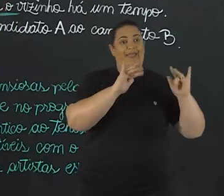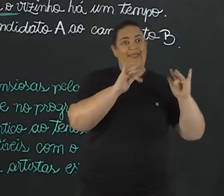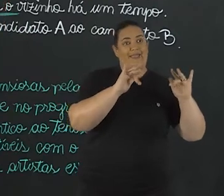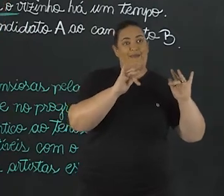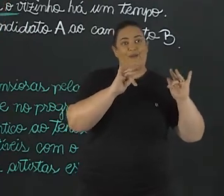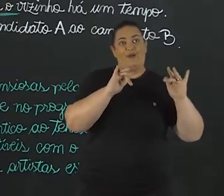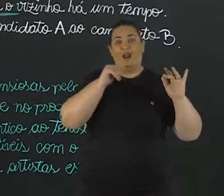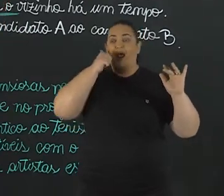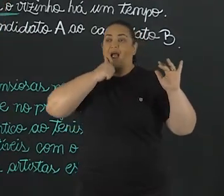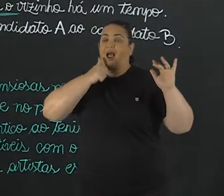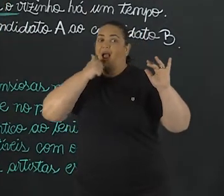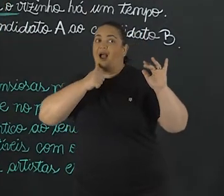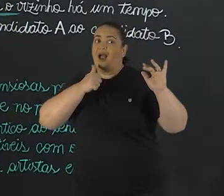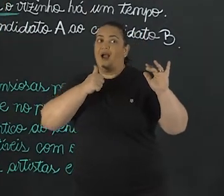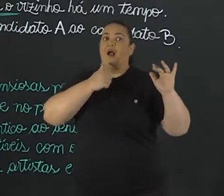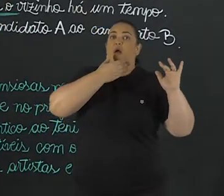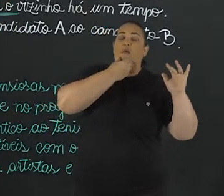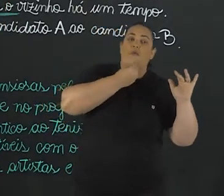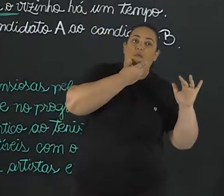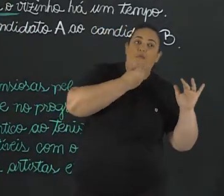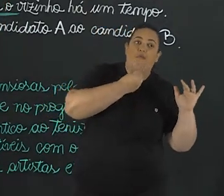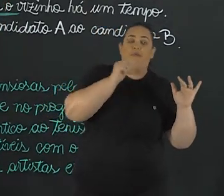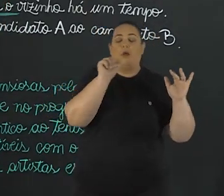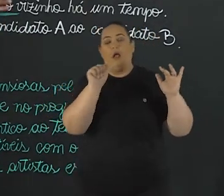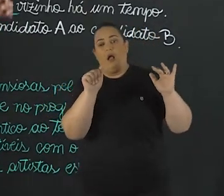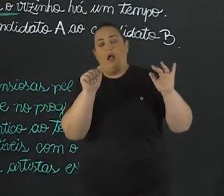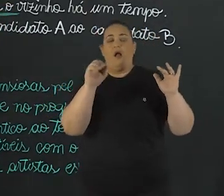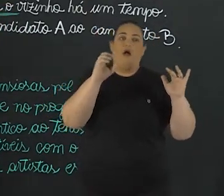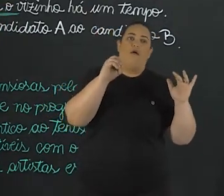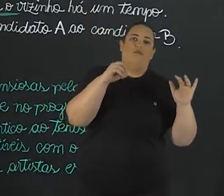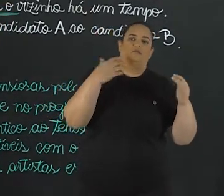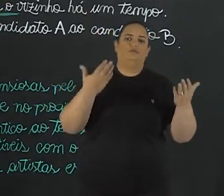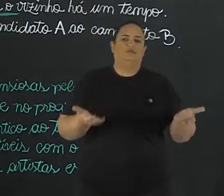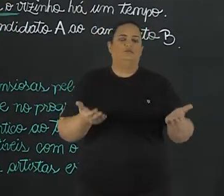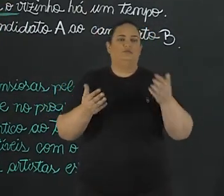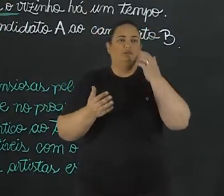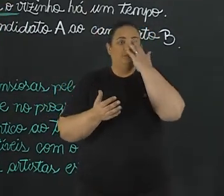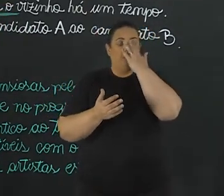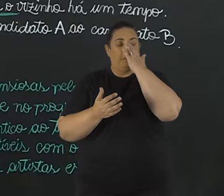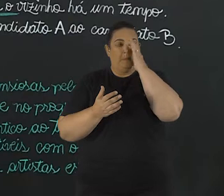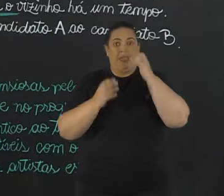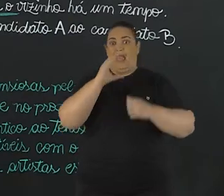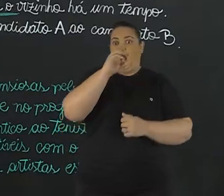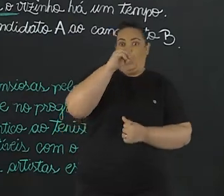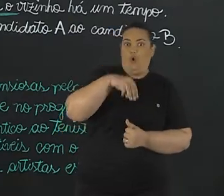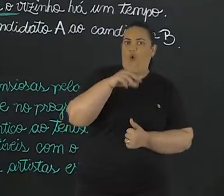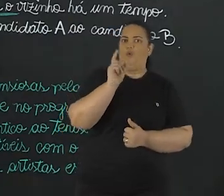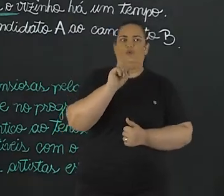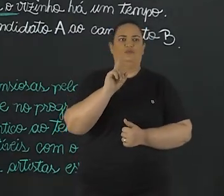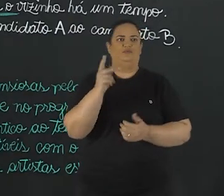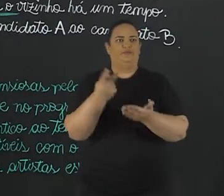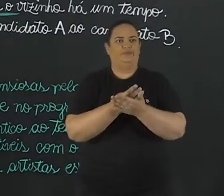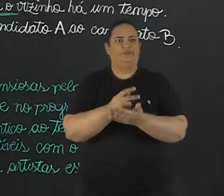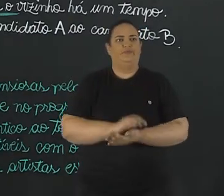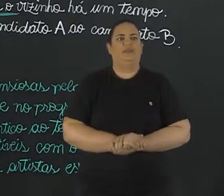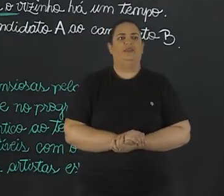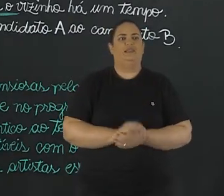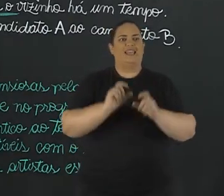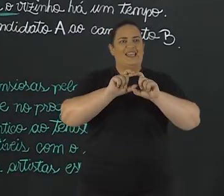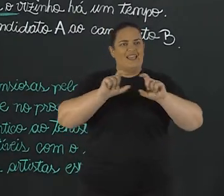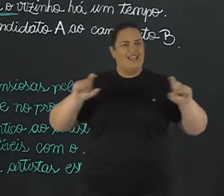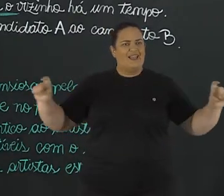transitivo direto. Então, ao invés de dizer a adolescente namorava com o vizinho, namorava o vizinho. Os